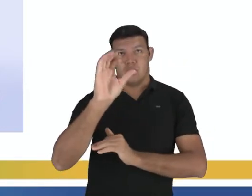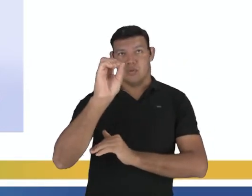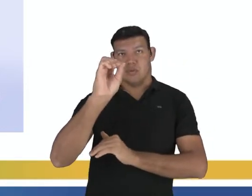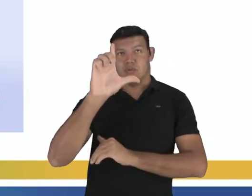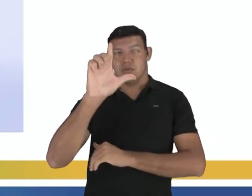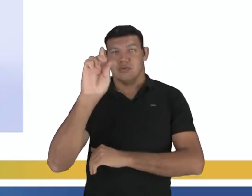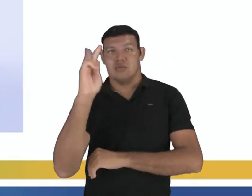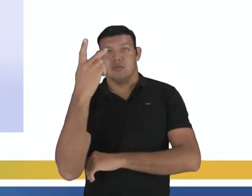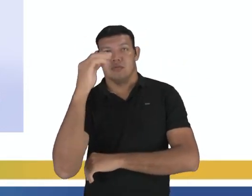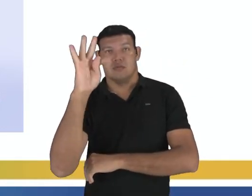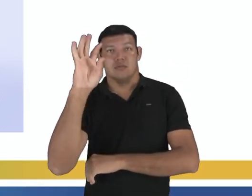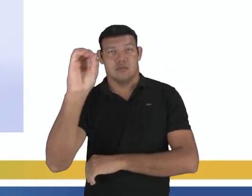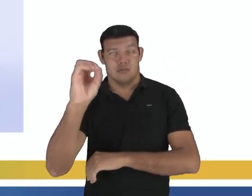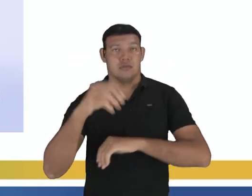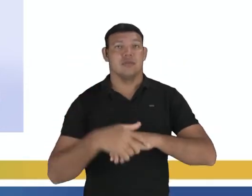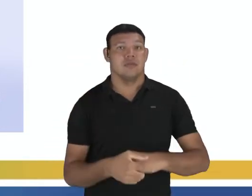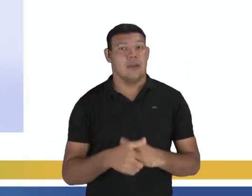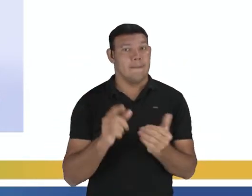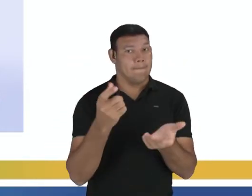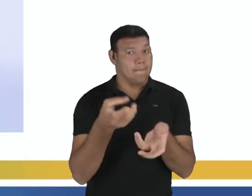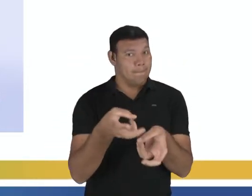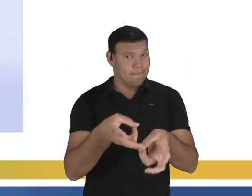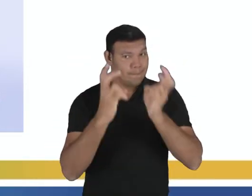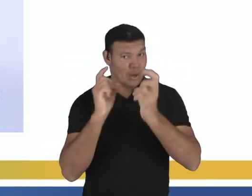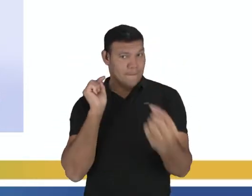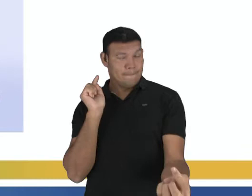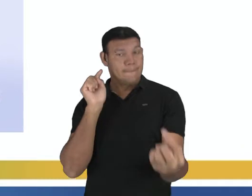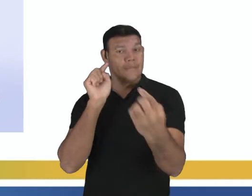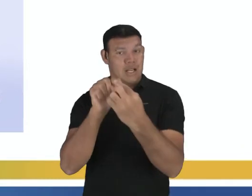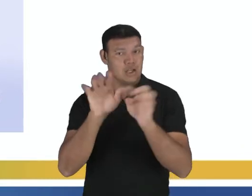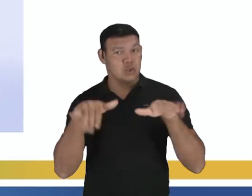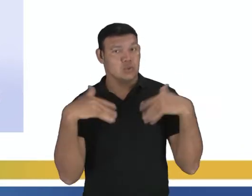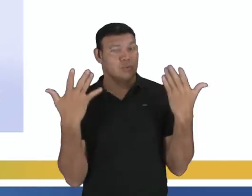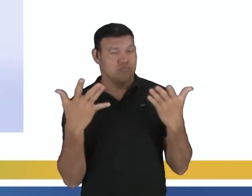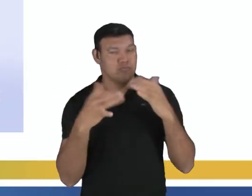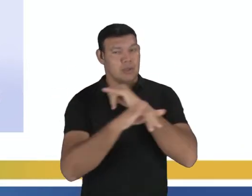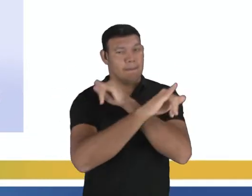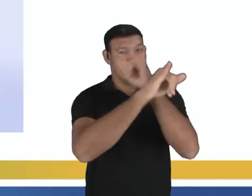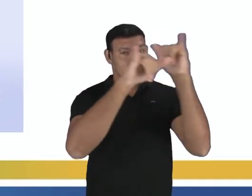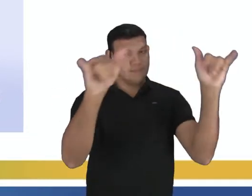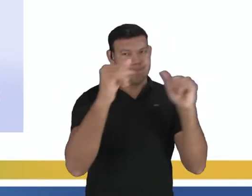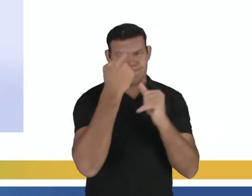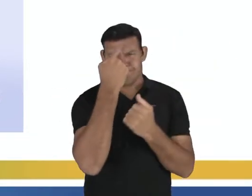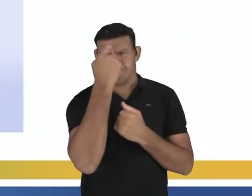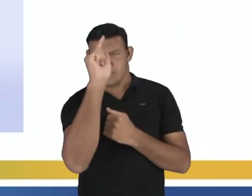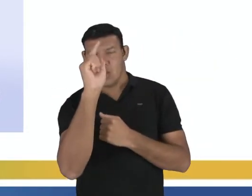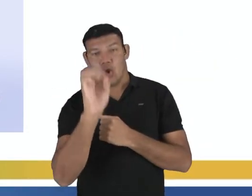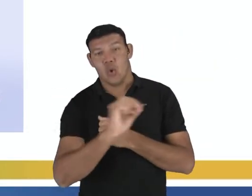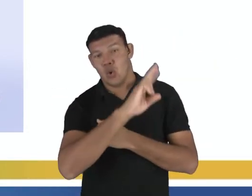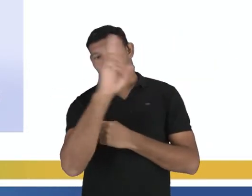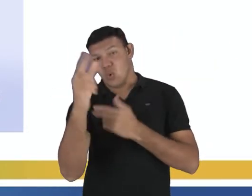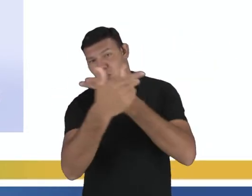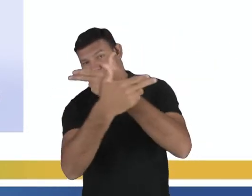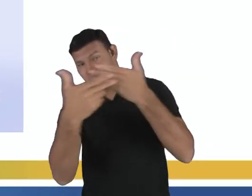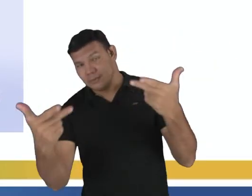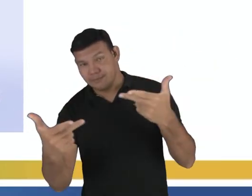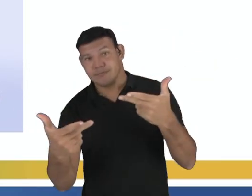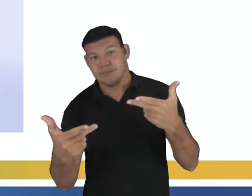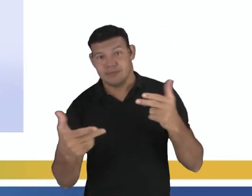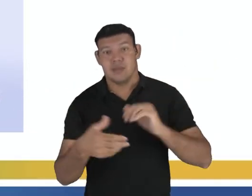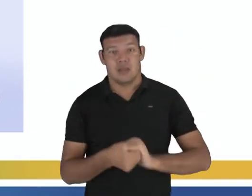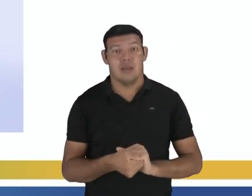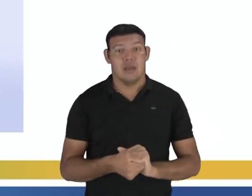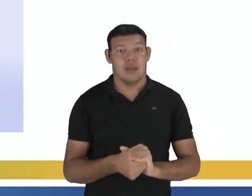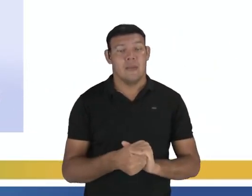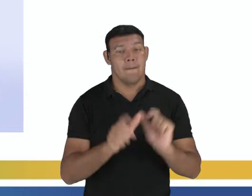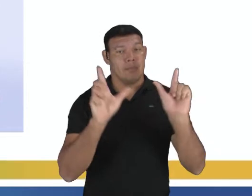em outras aulas, nós vamos perceber que ele tem a finalidade de divulgar uma ideia ou um produto. Neste caso aqui,